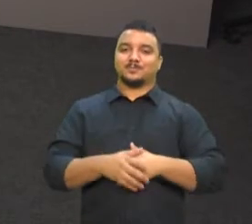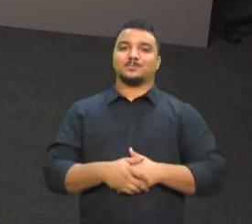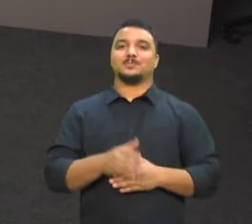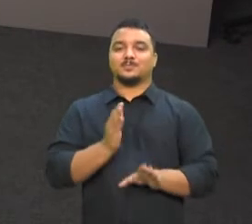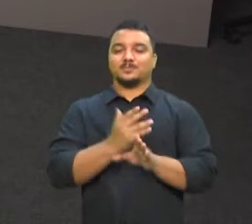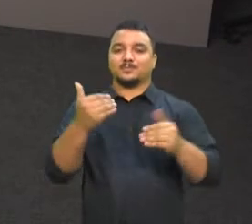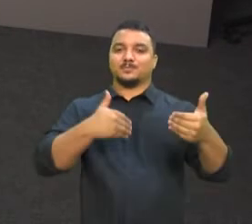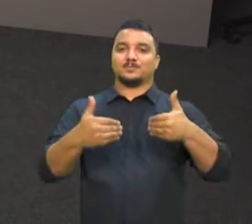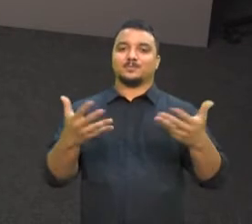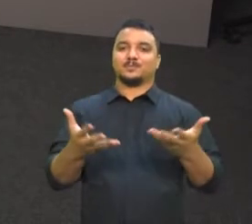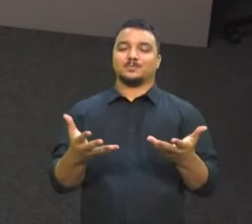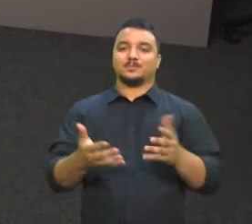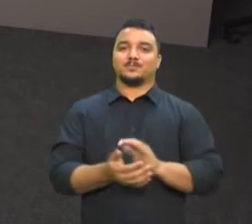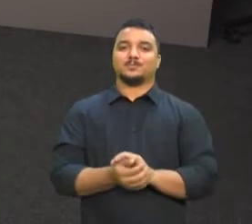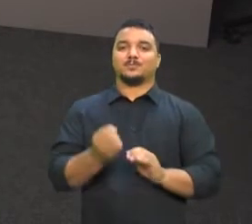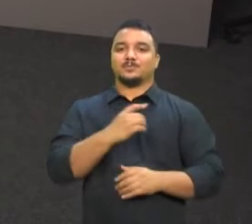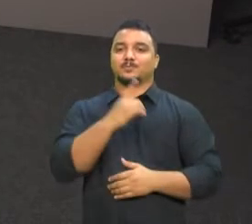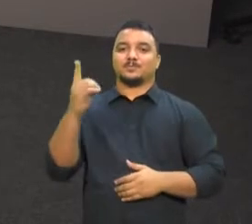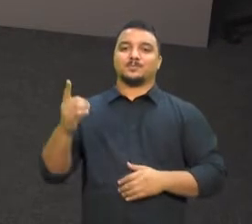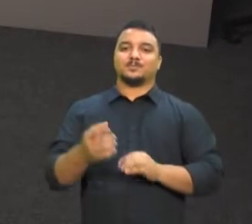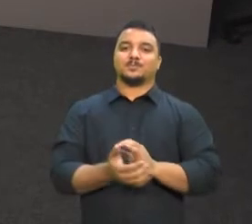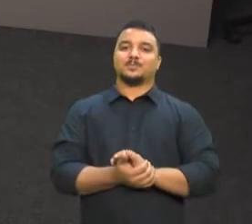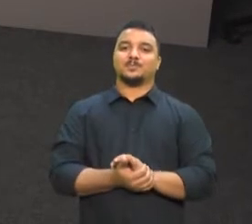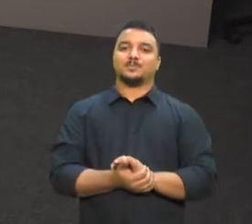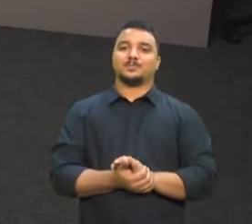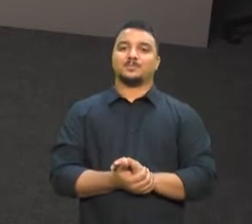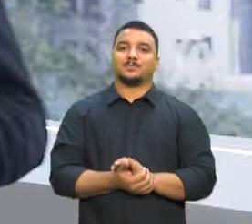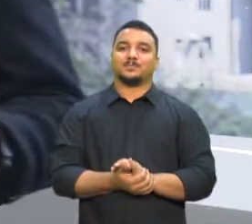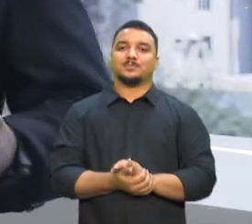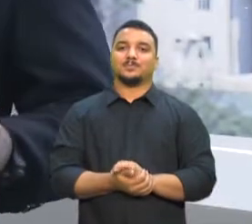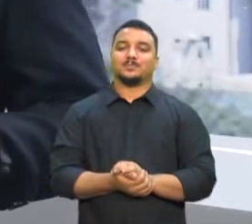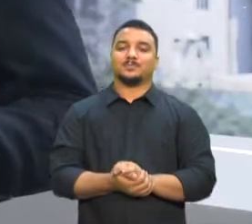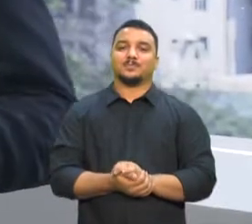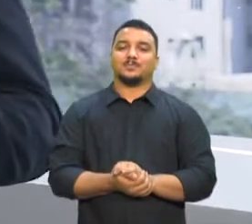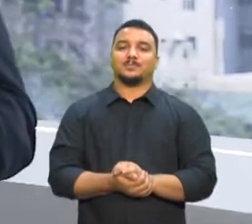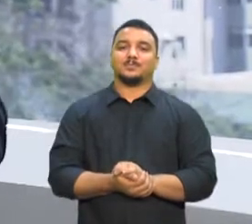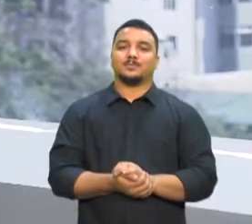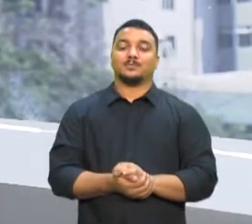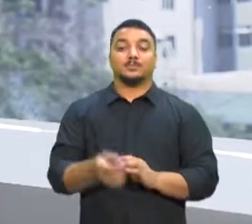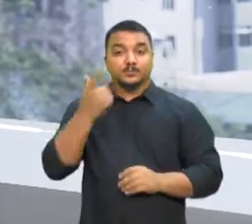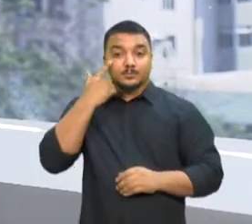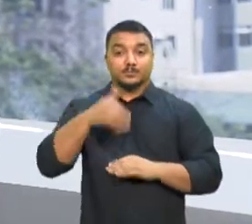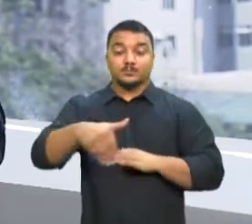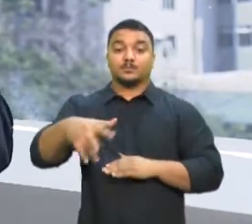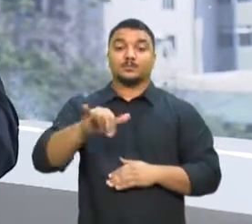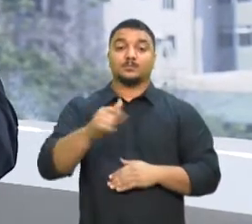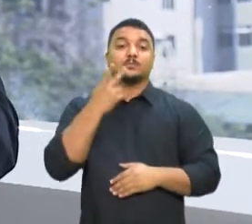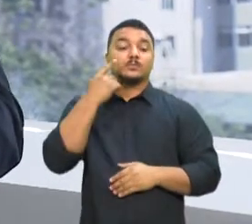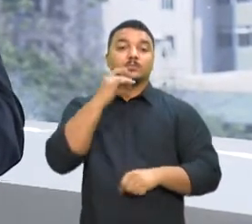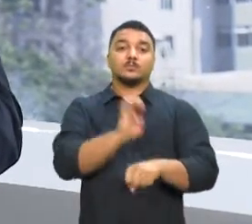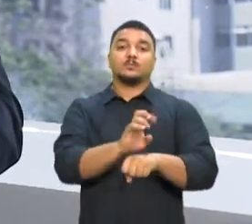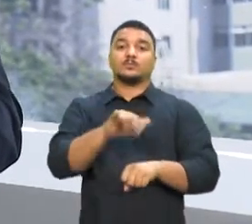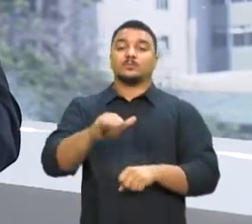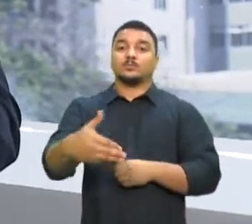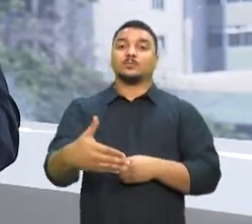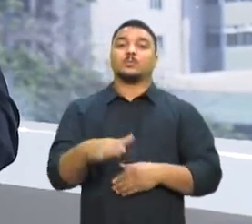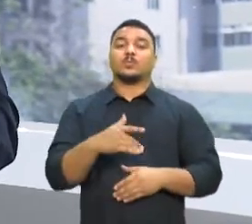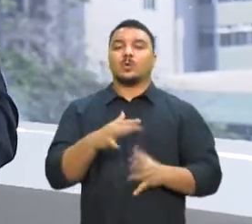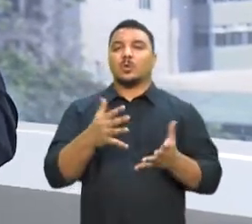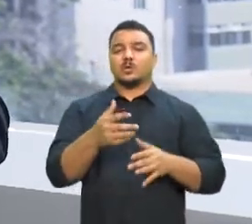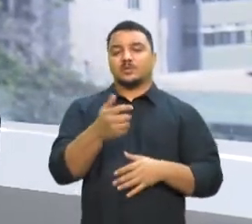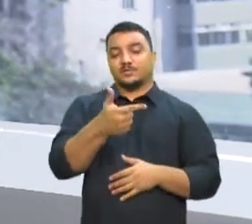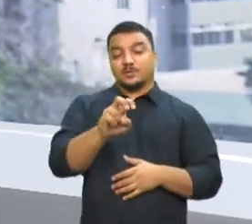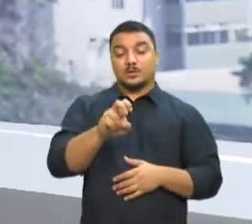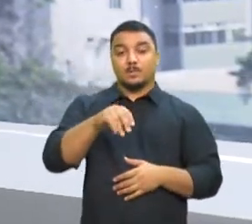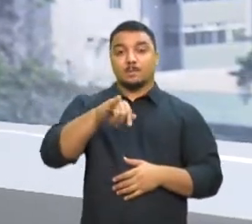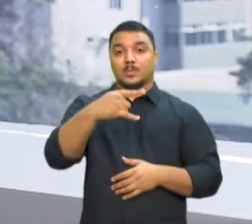aqui no Primeiro Expediente. Bom dia. Bom dia. Veja, daqui a pouco, o Ceará deve receber quase 25 milhões